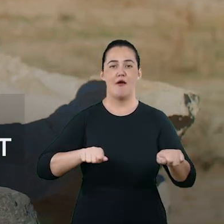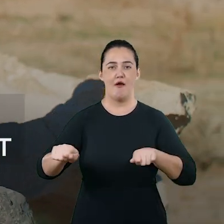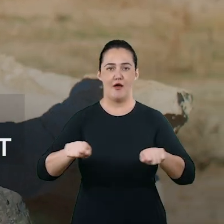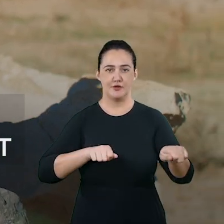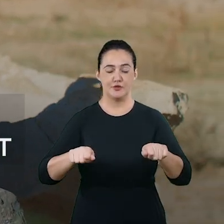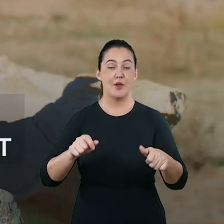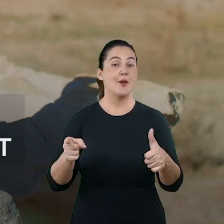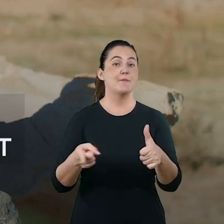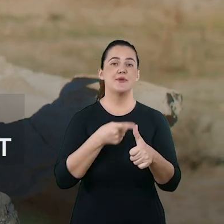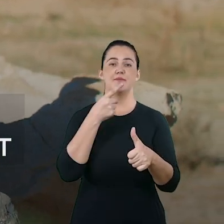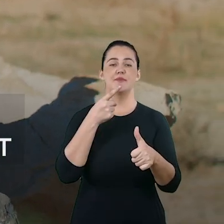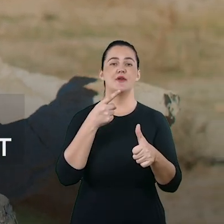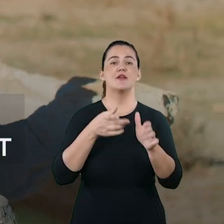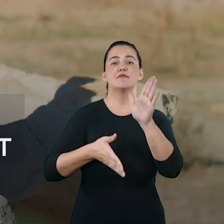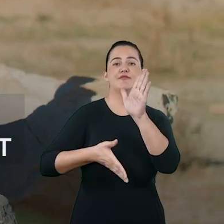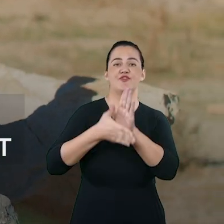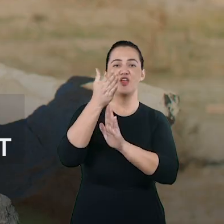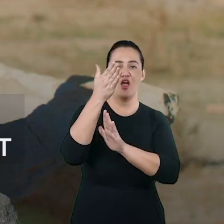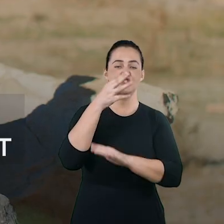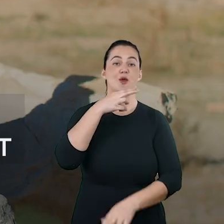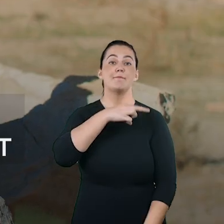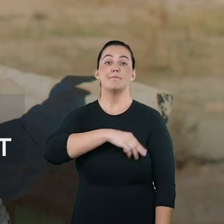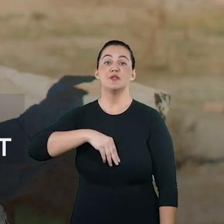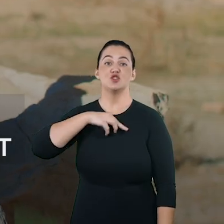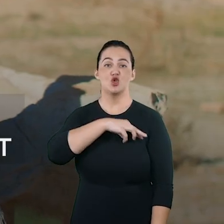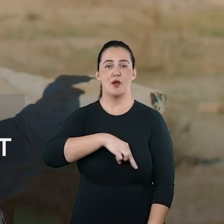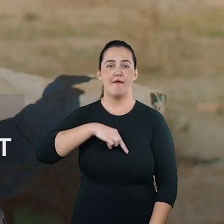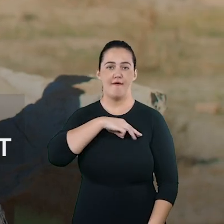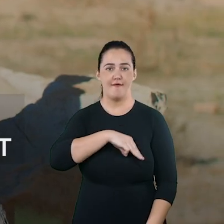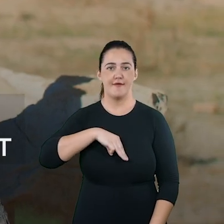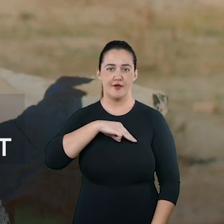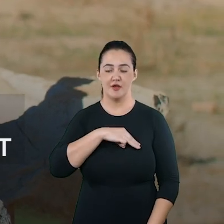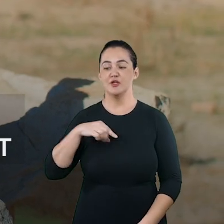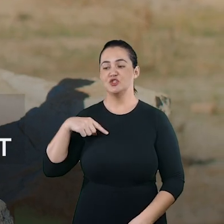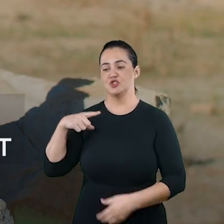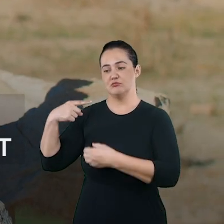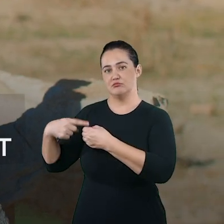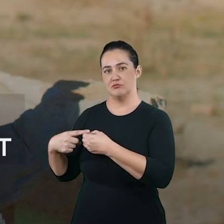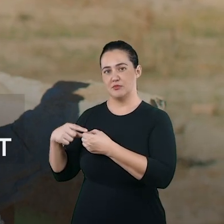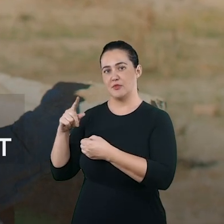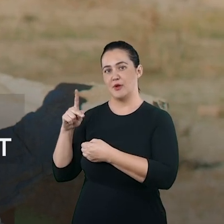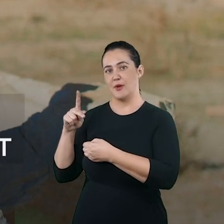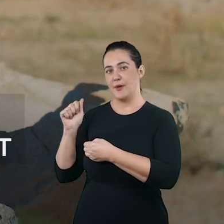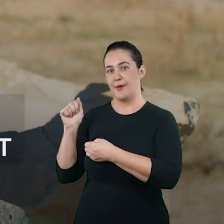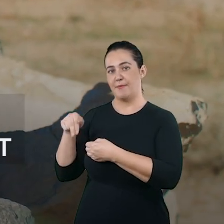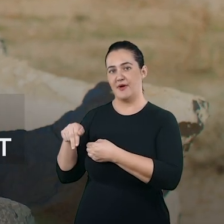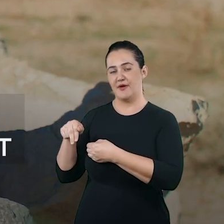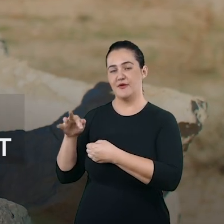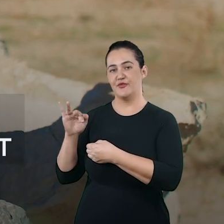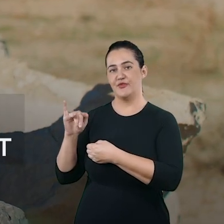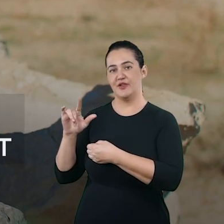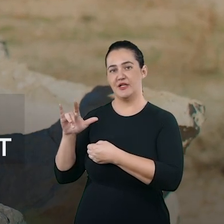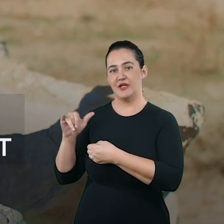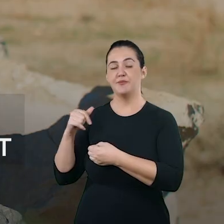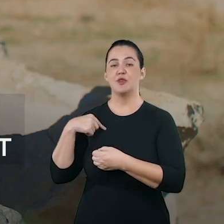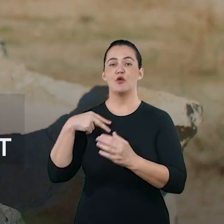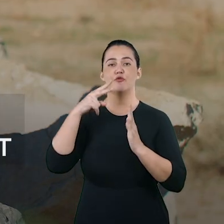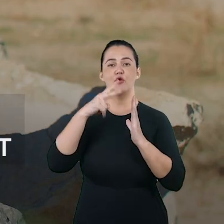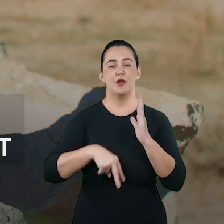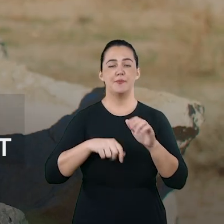primeira viagem missionária dele, quando eles vêm da Panfilha. Eu vou ler Atos dos Apóstolos, capítulo